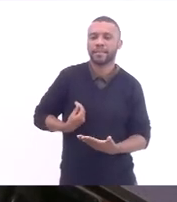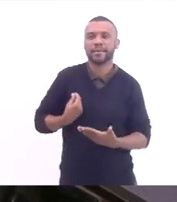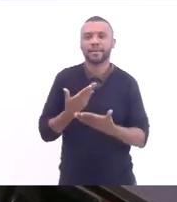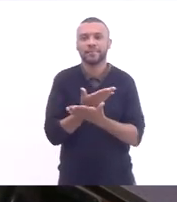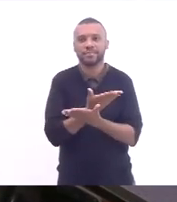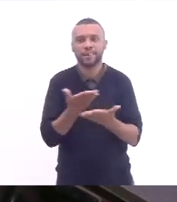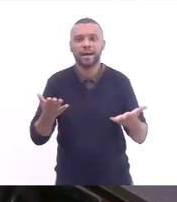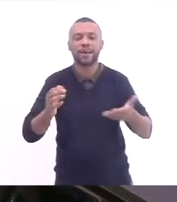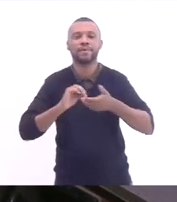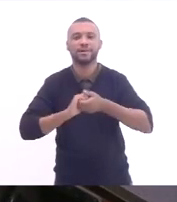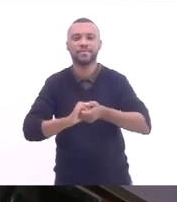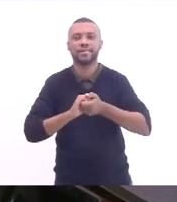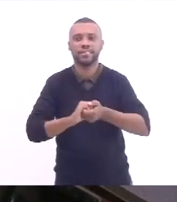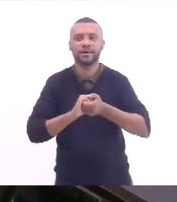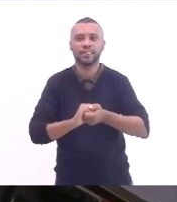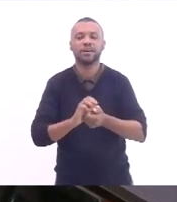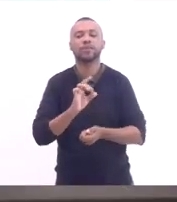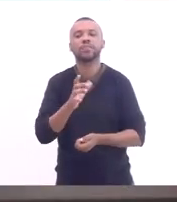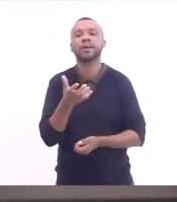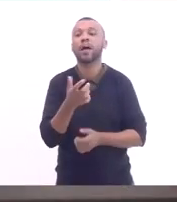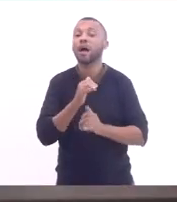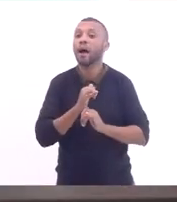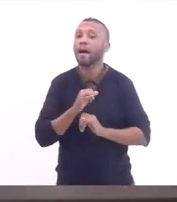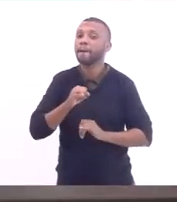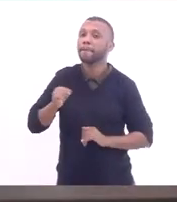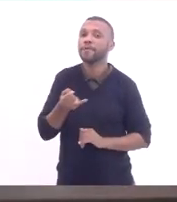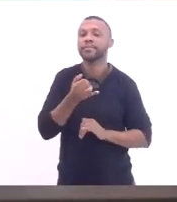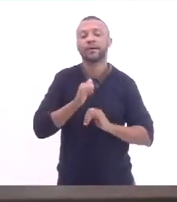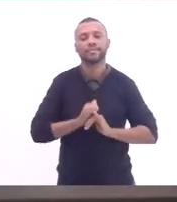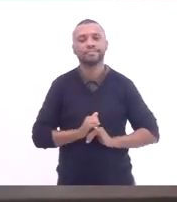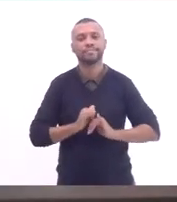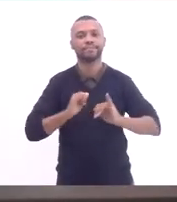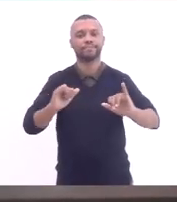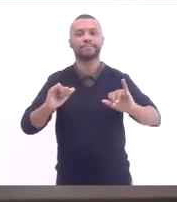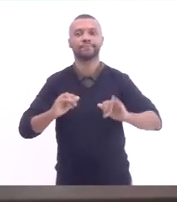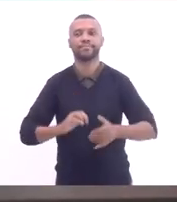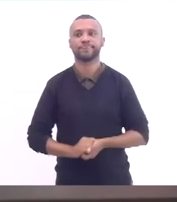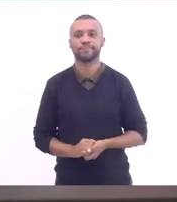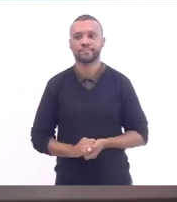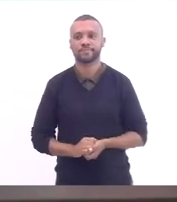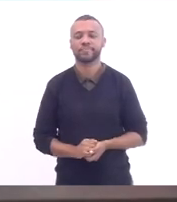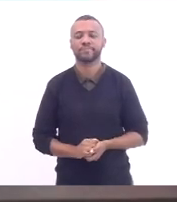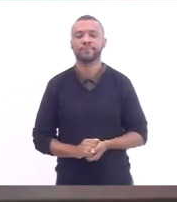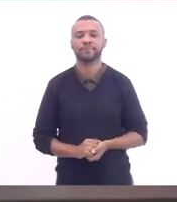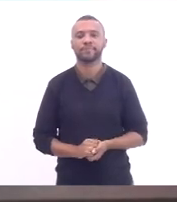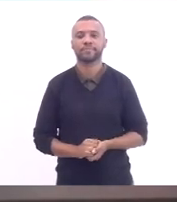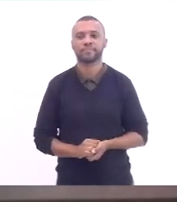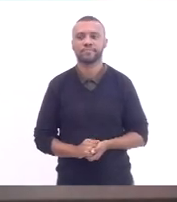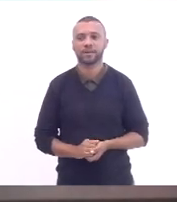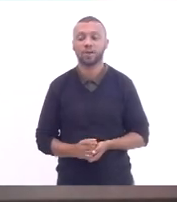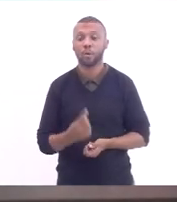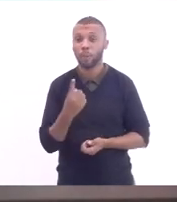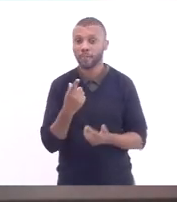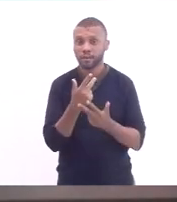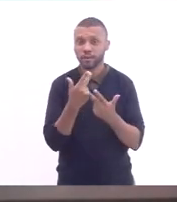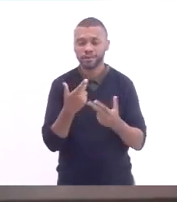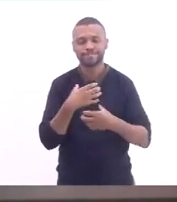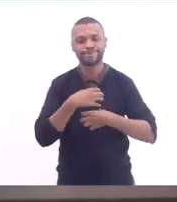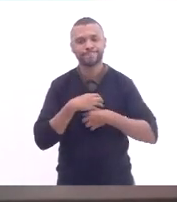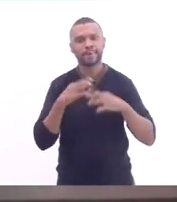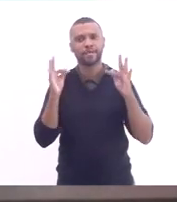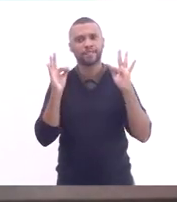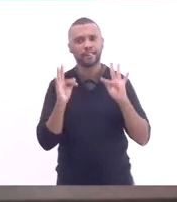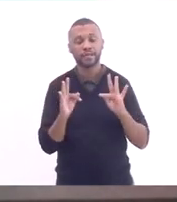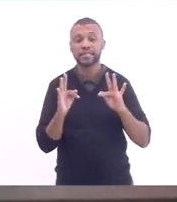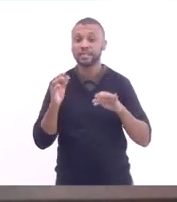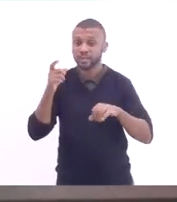todas e todos. Só fazer um registro, deputado Eliomar Coelho, que uma das coisas que eu fico feliz na